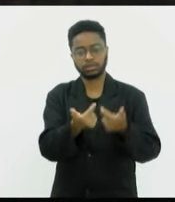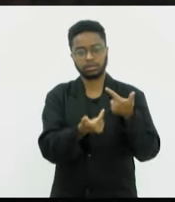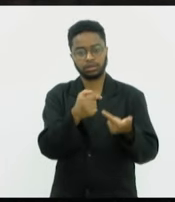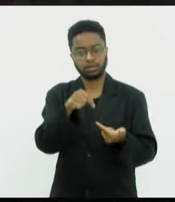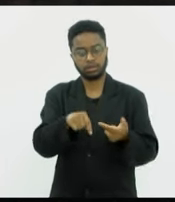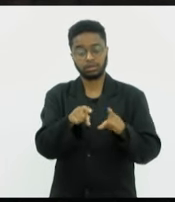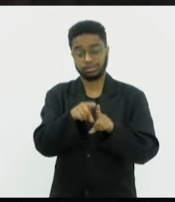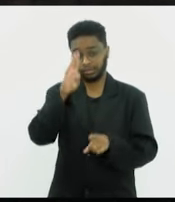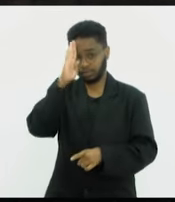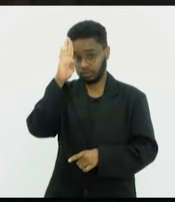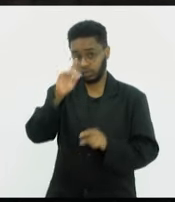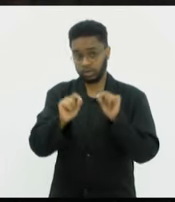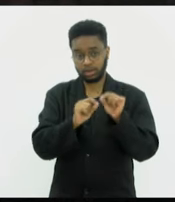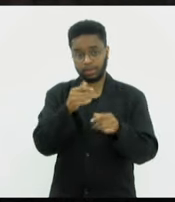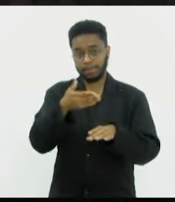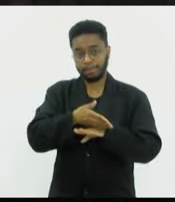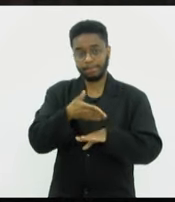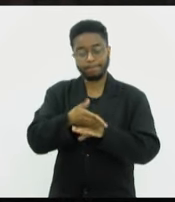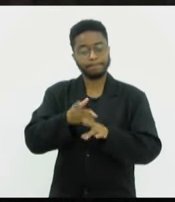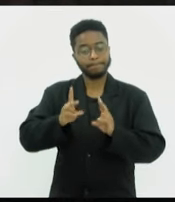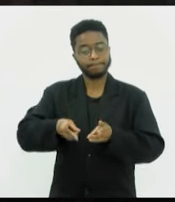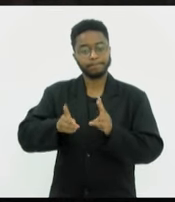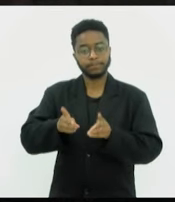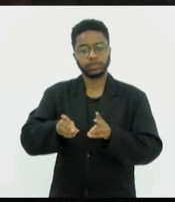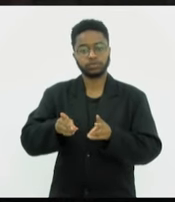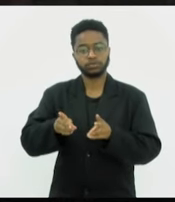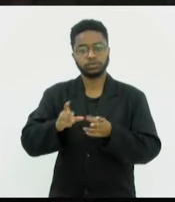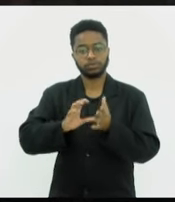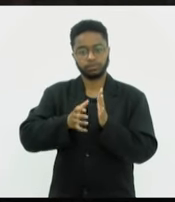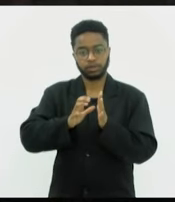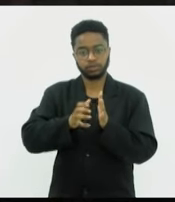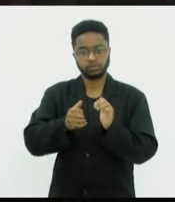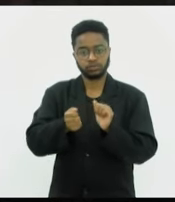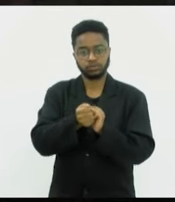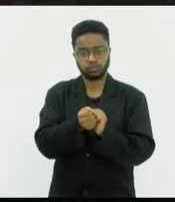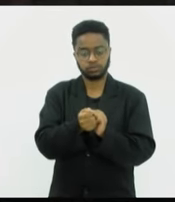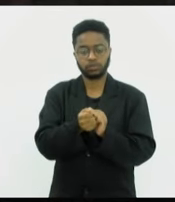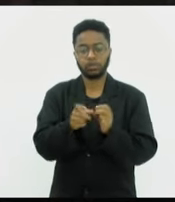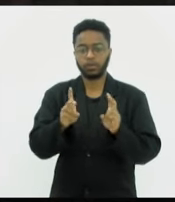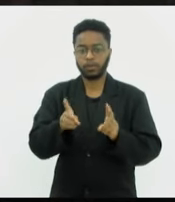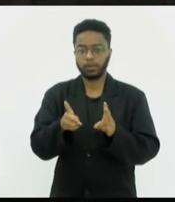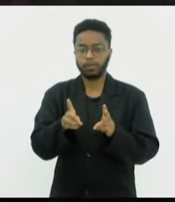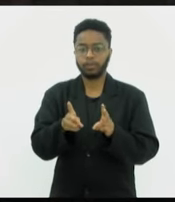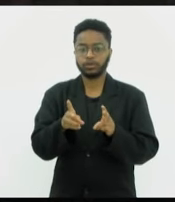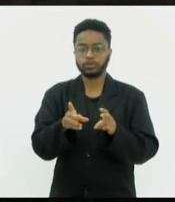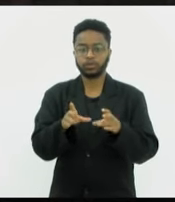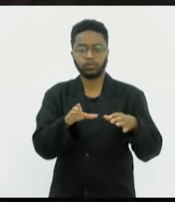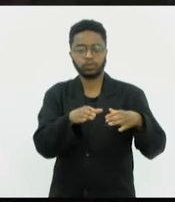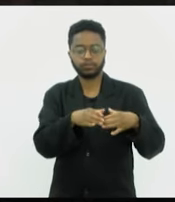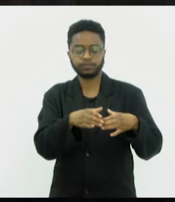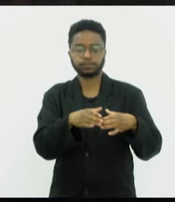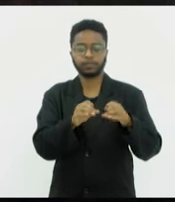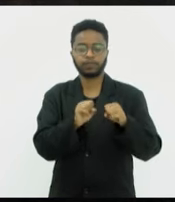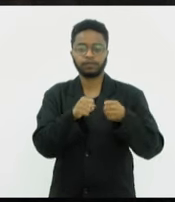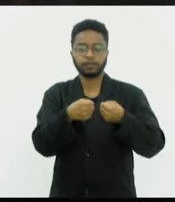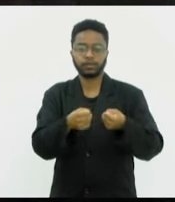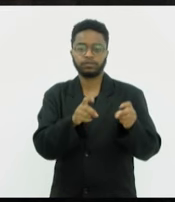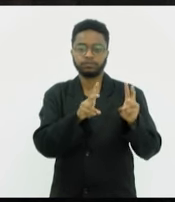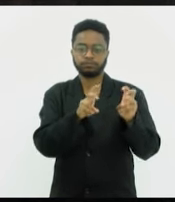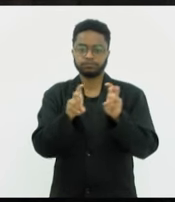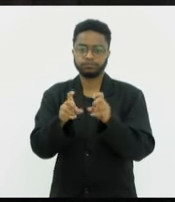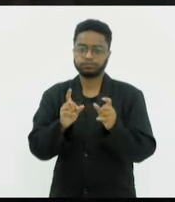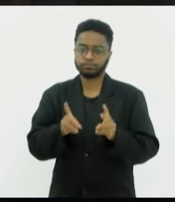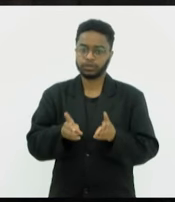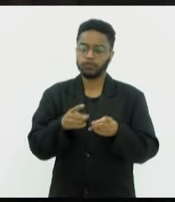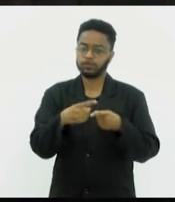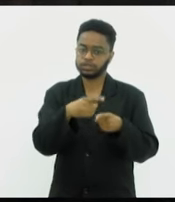que isso, né, participar do mesmo, estar junto com o senhor no mesmo partido, na mesma trincheira, defendendo as mesmas causas. O senhor, que é um